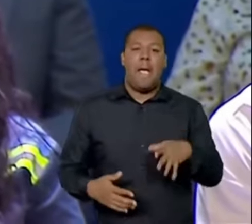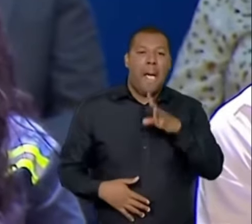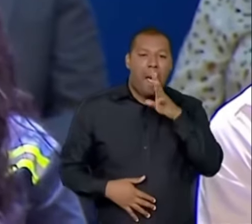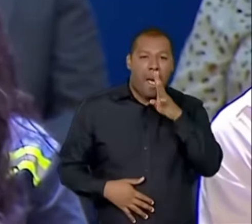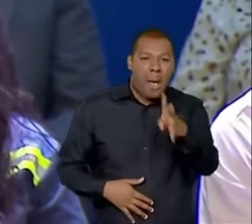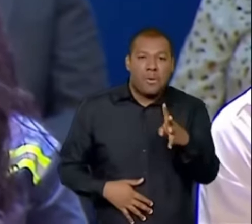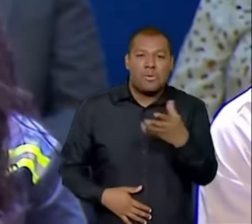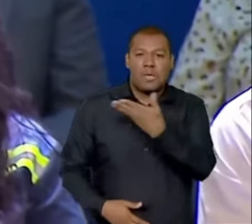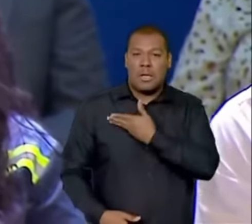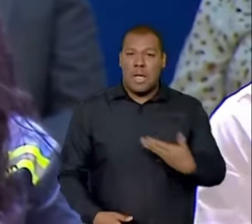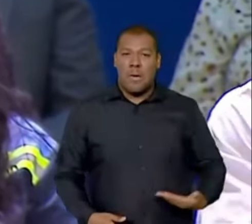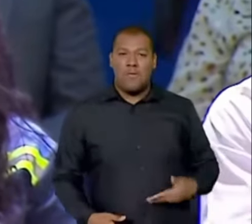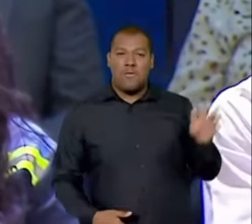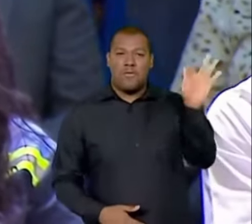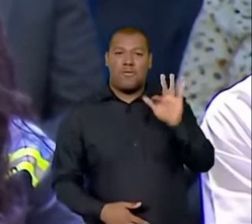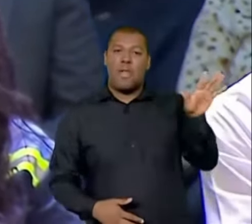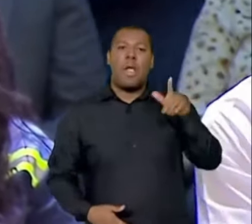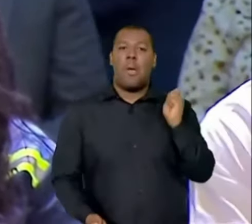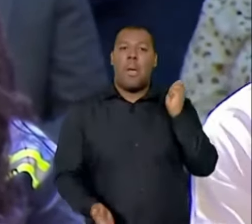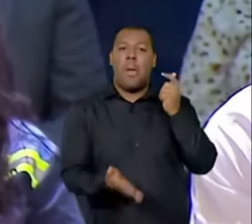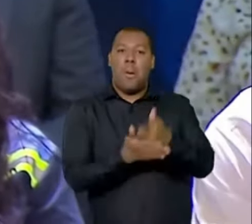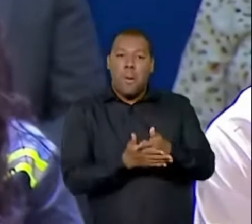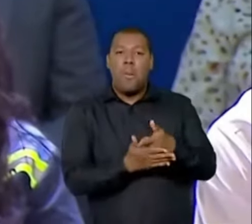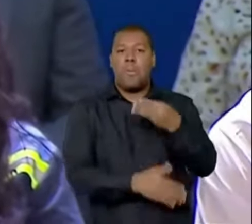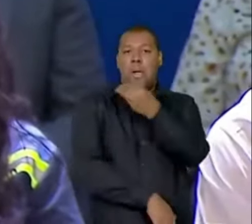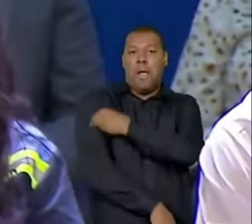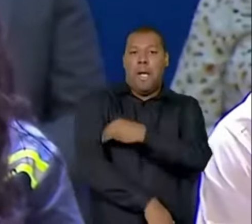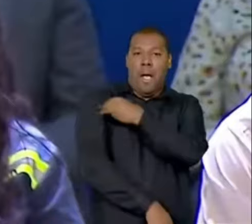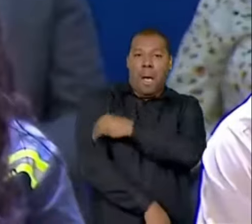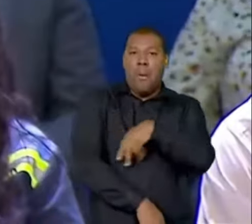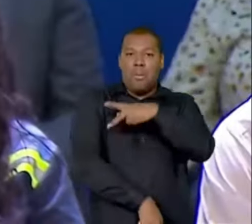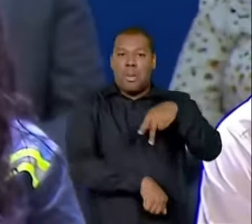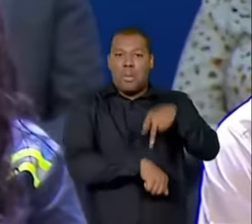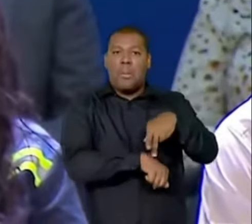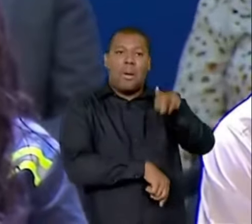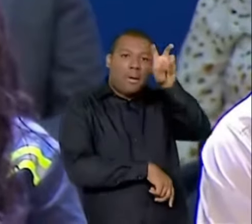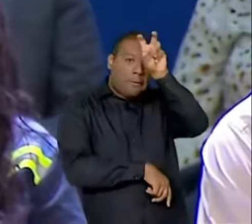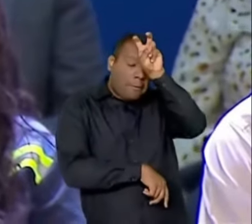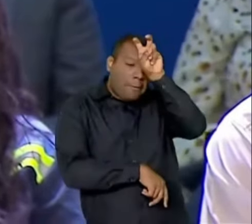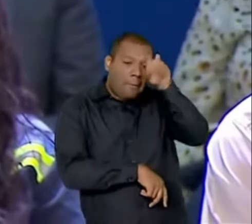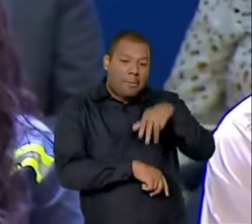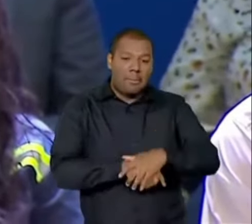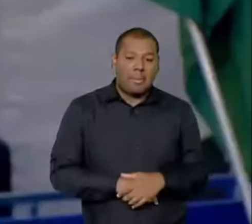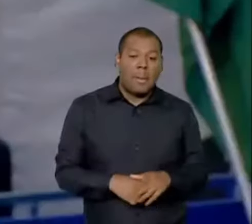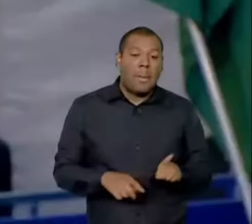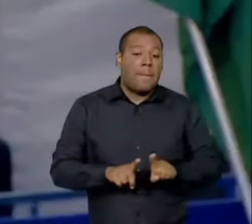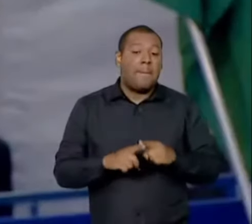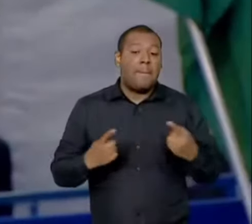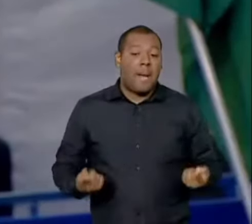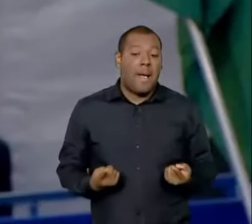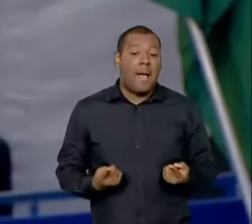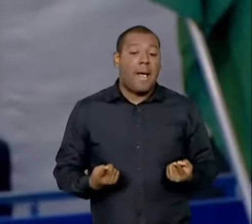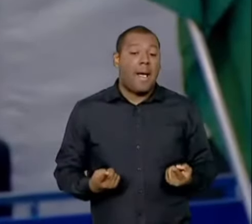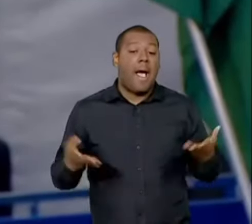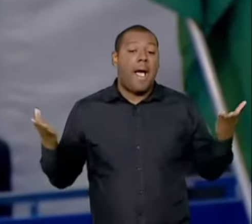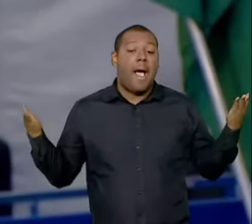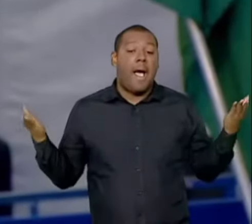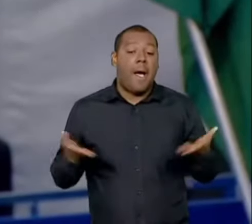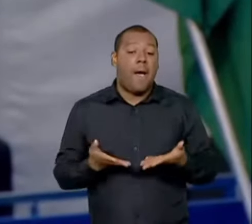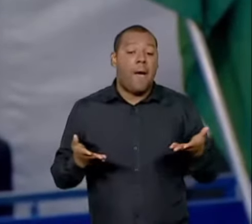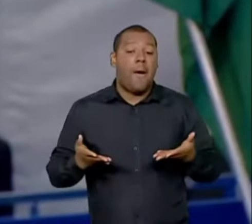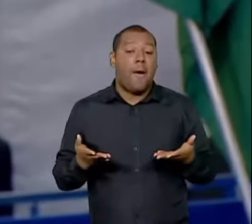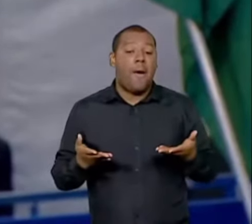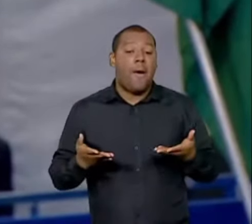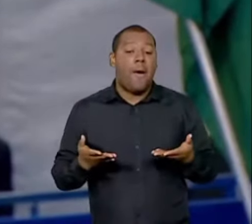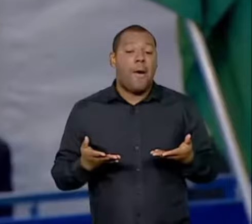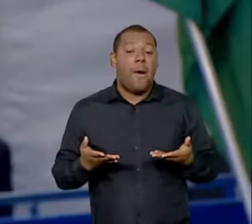de algodão egípcio. Vocês sabem o que aconteceu? O Brasil agora é exportador